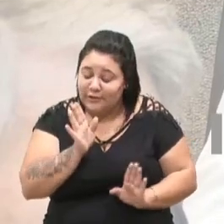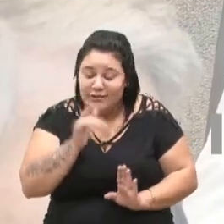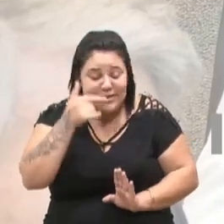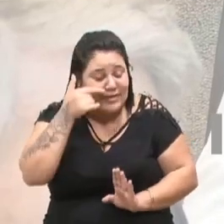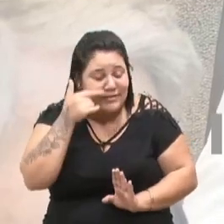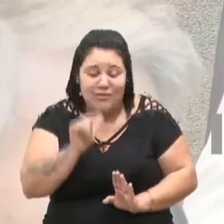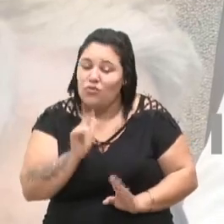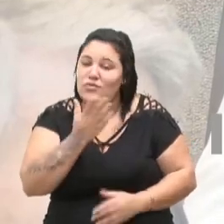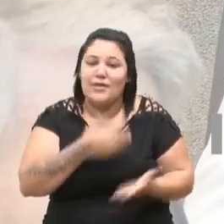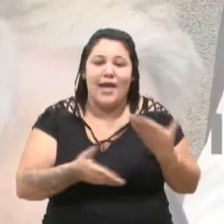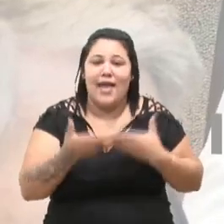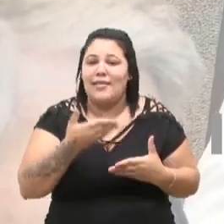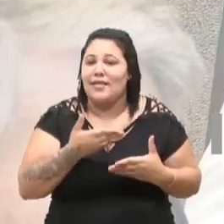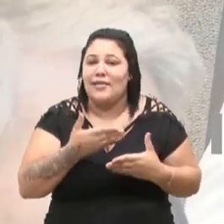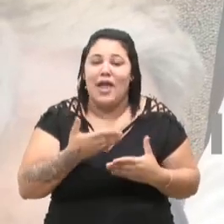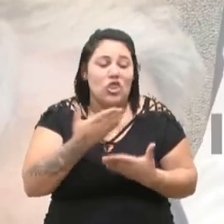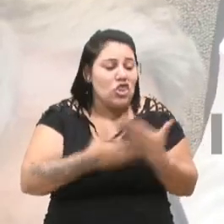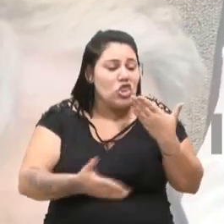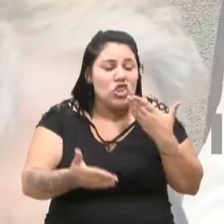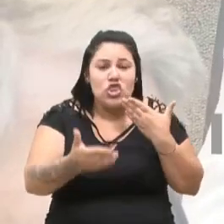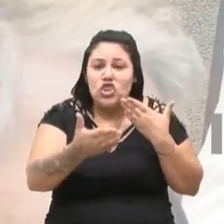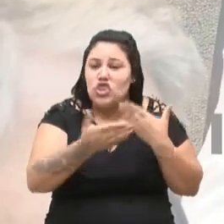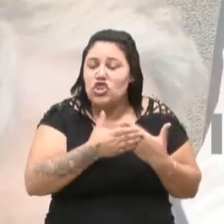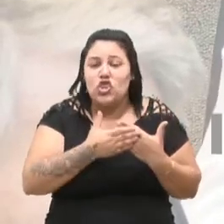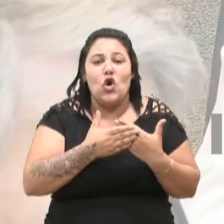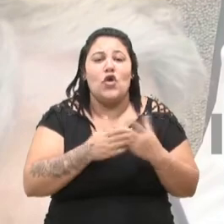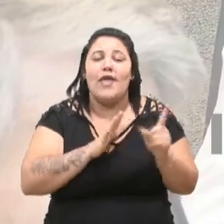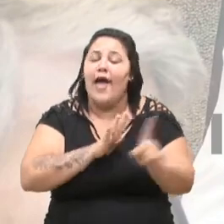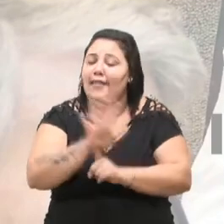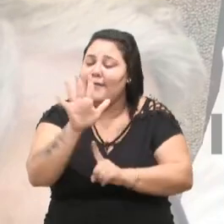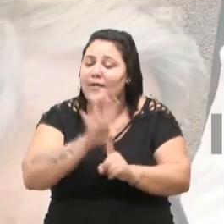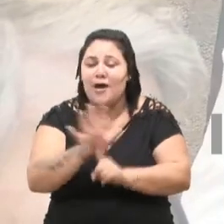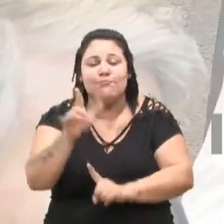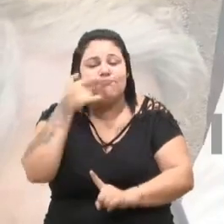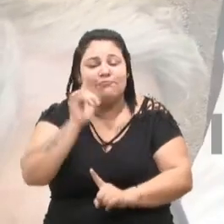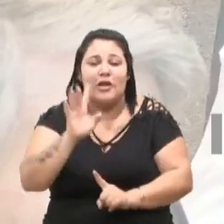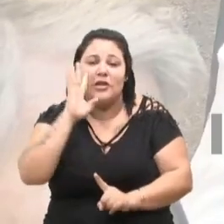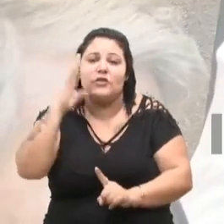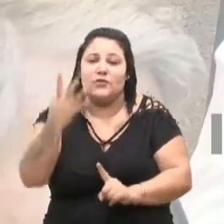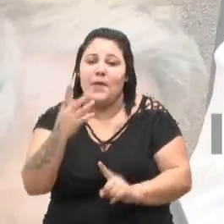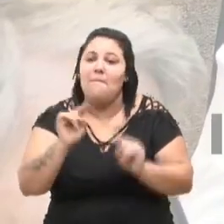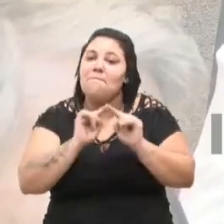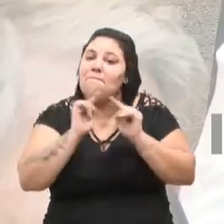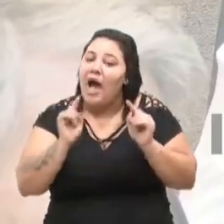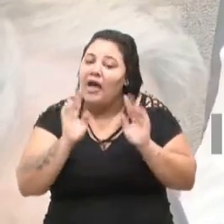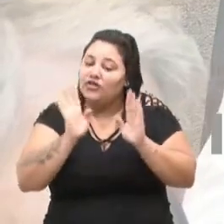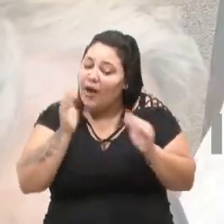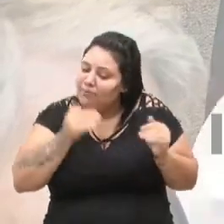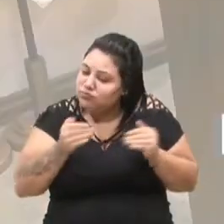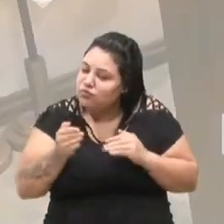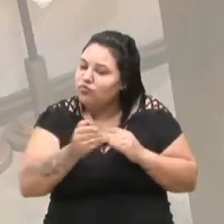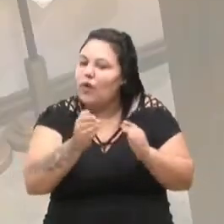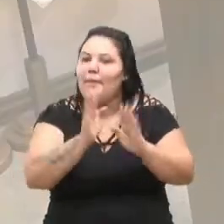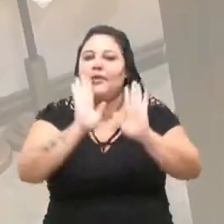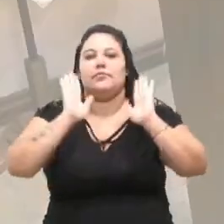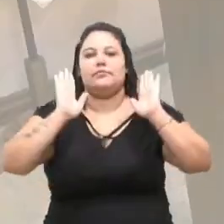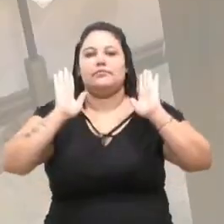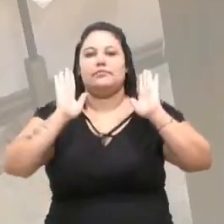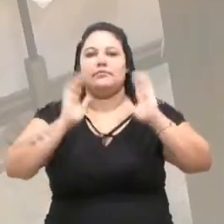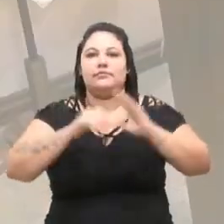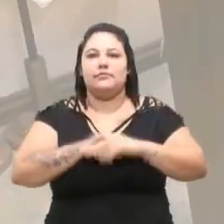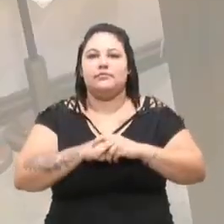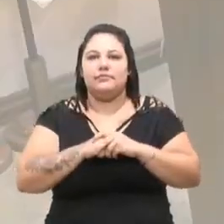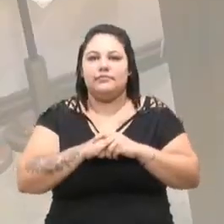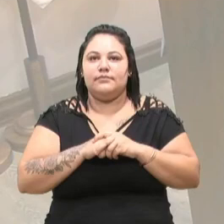suficiente para a gente poder fazer com que todas as demandas sejam resolvidas, mas está um caminho apontado. Parabéns. Perfeito. Pessoal, eu tenho mais